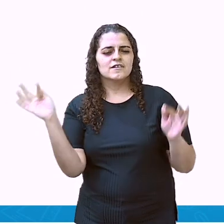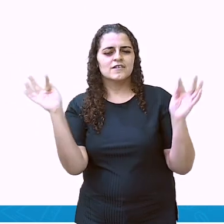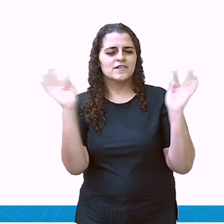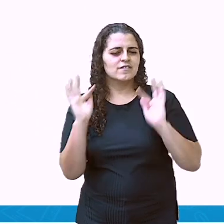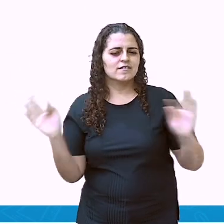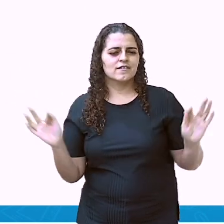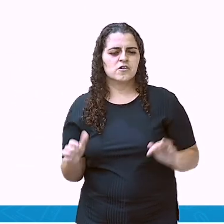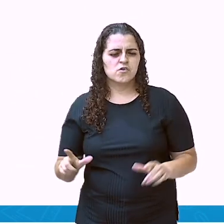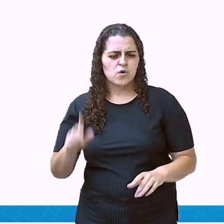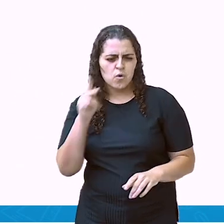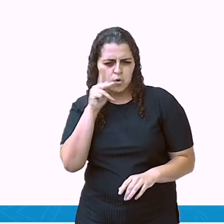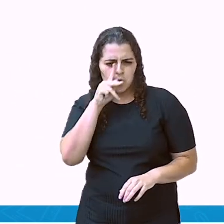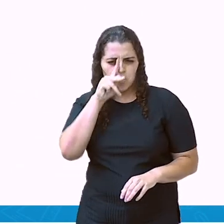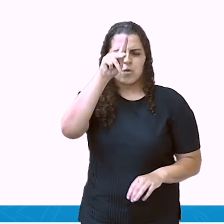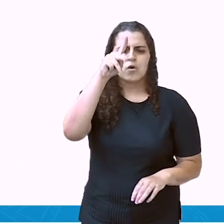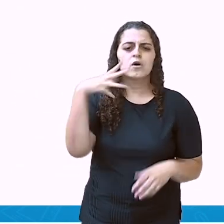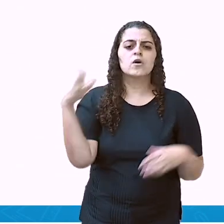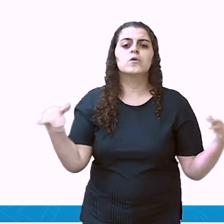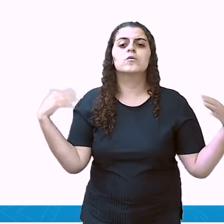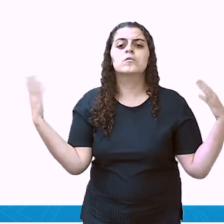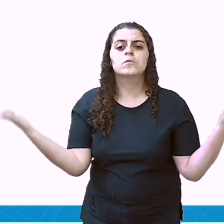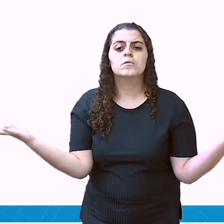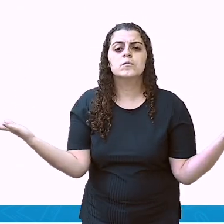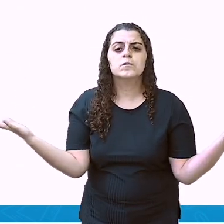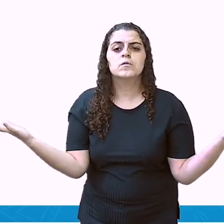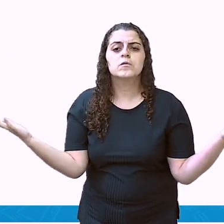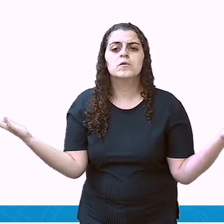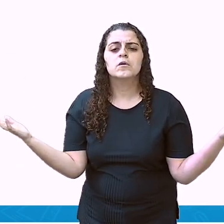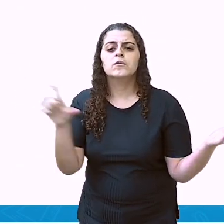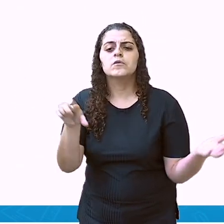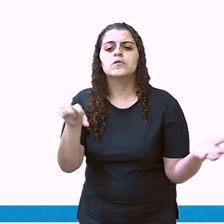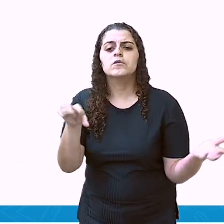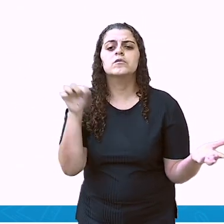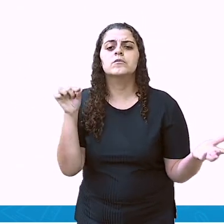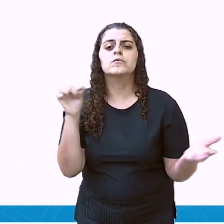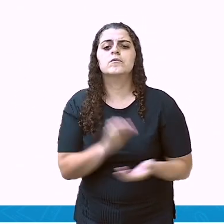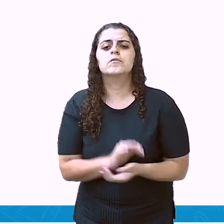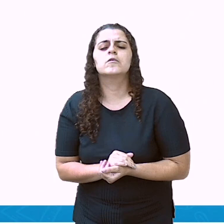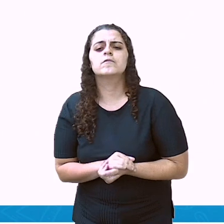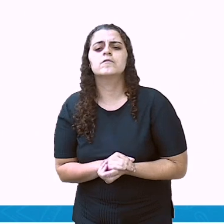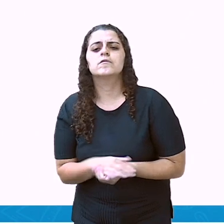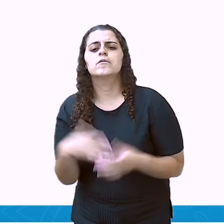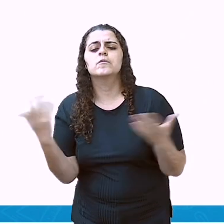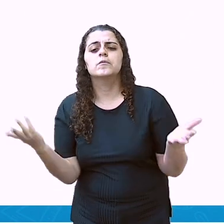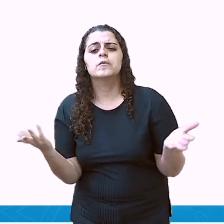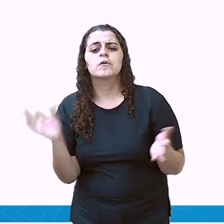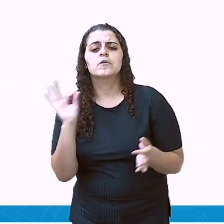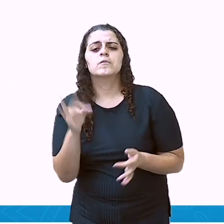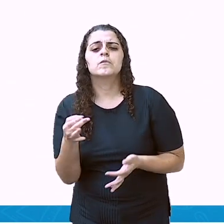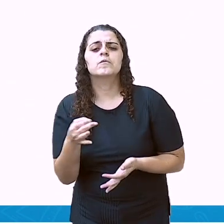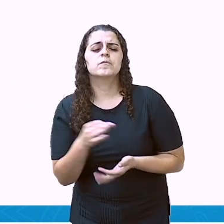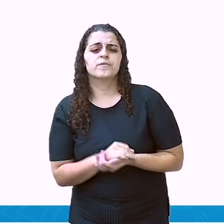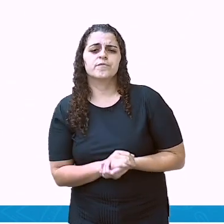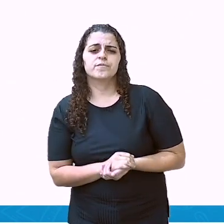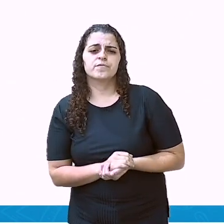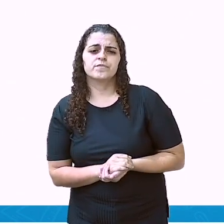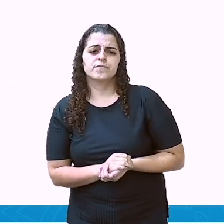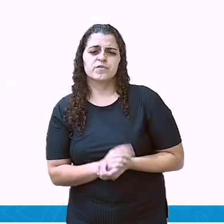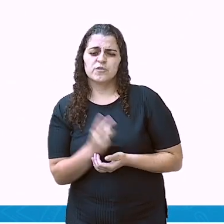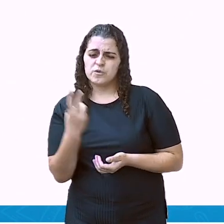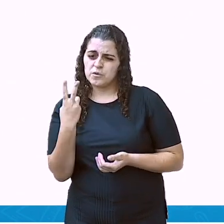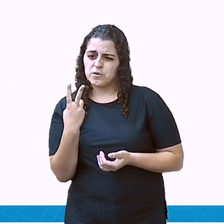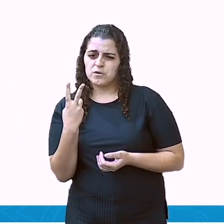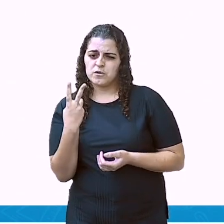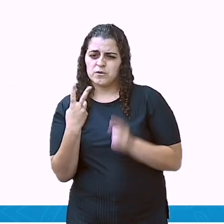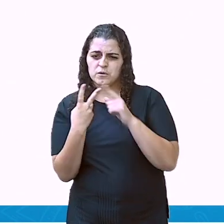feliz, ser forte. Qual a opção que vocês podem marcar? Será que a gente pode marcar